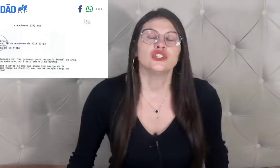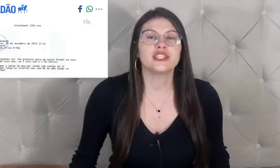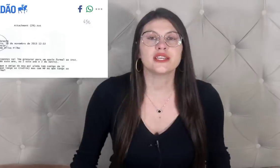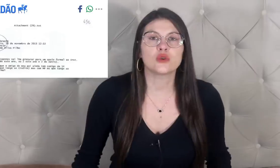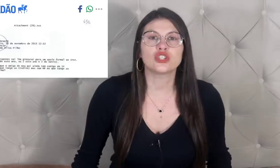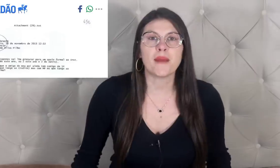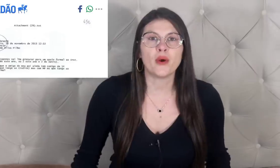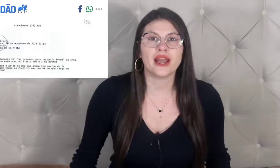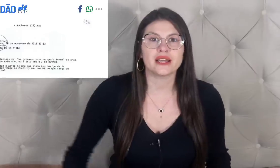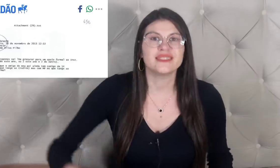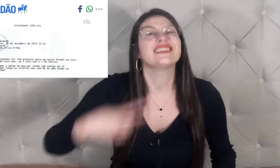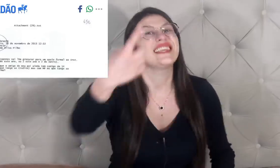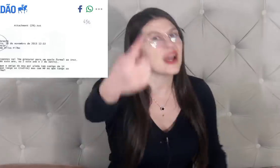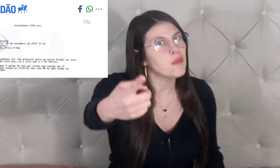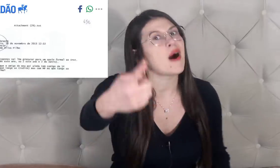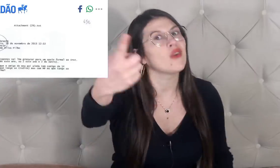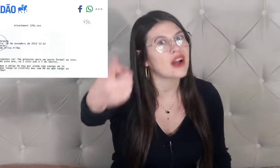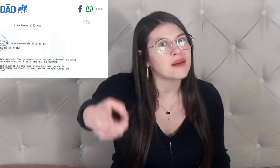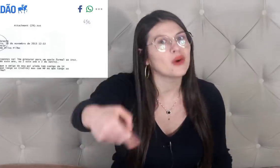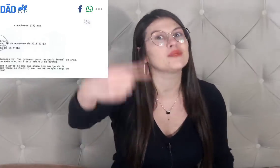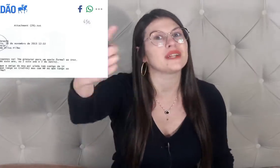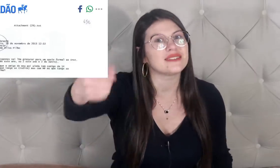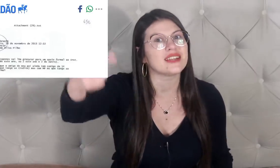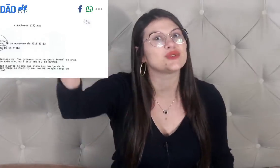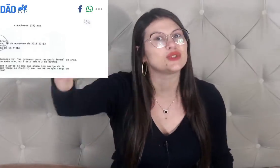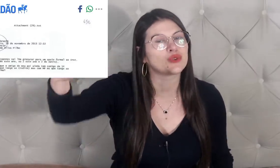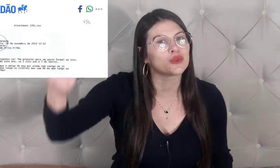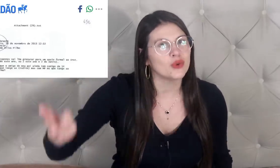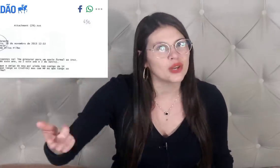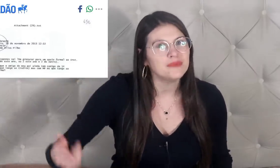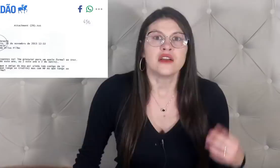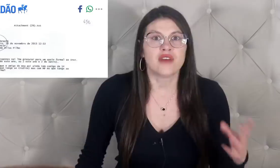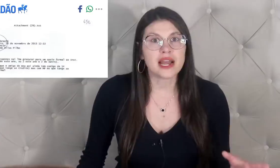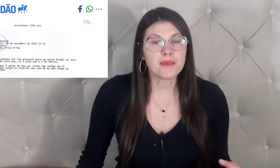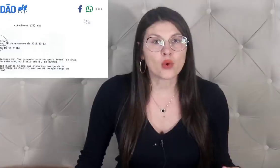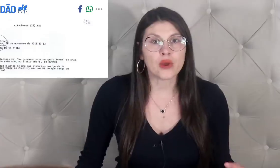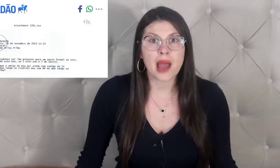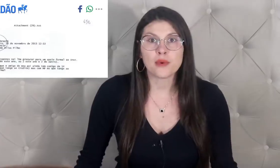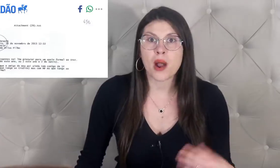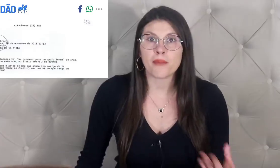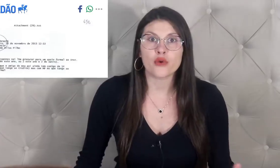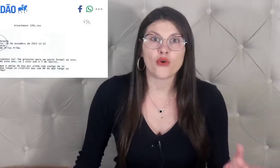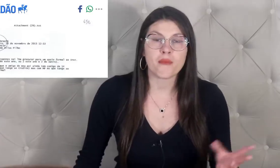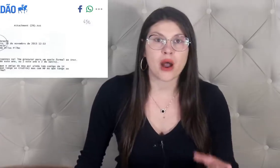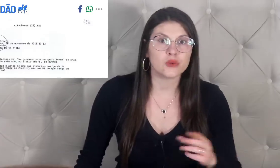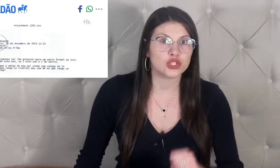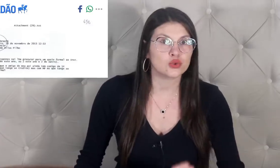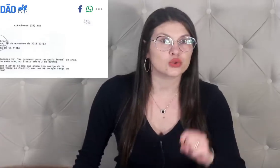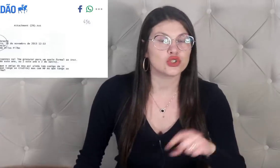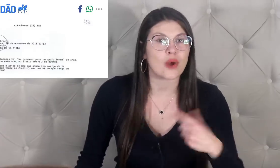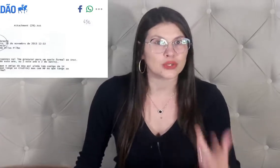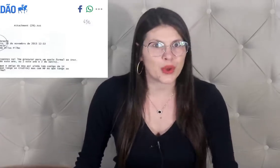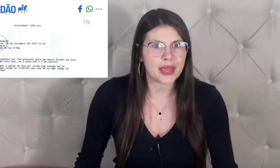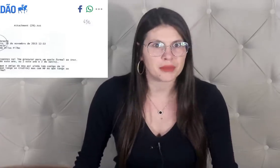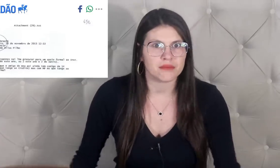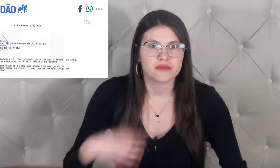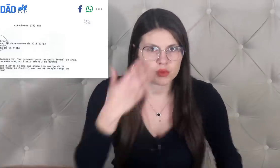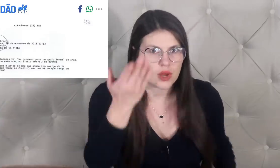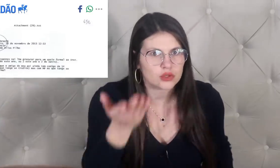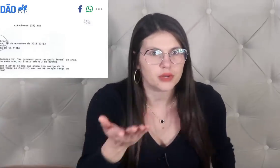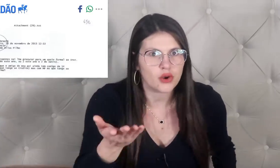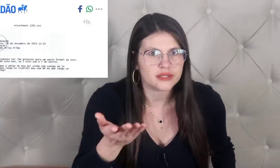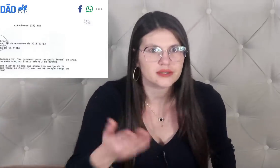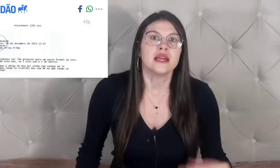Palocci, disse que o japonês, que é o Paulo Okamoto, presidente do Instituto Lula, vai lhe procurar para um apoio formal ao Instituto de